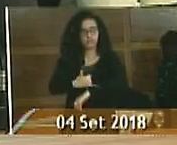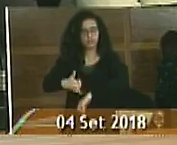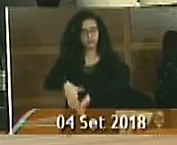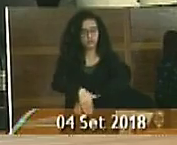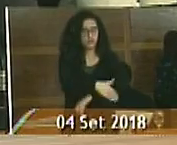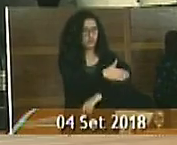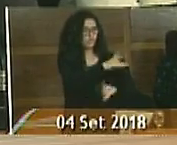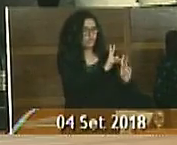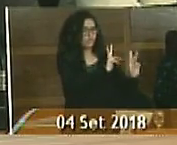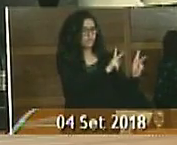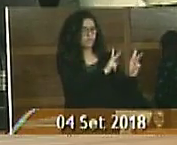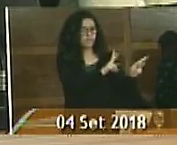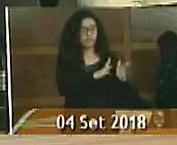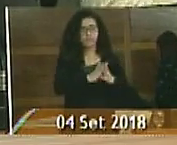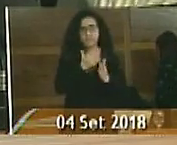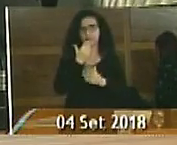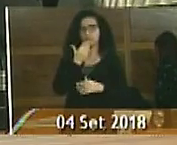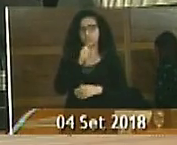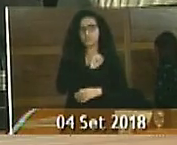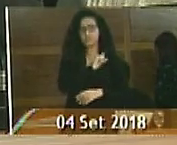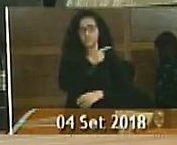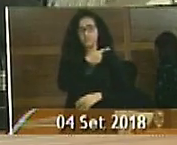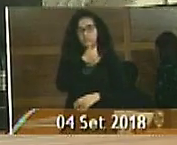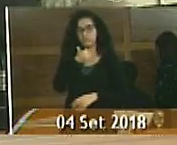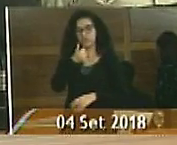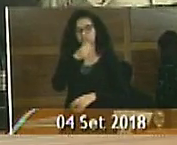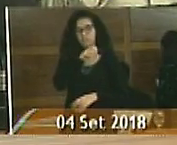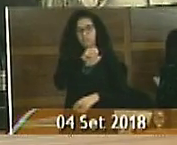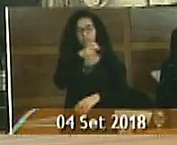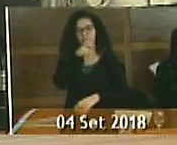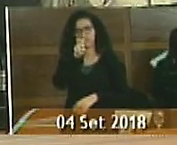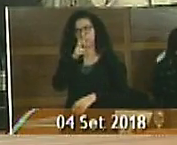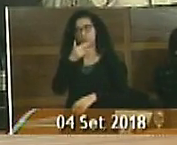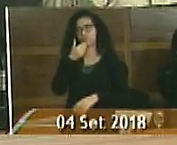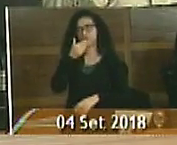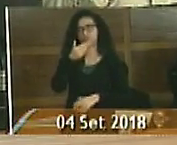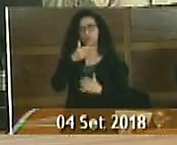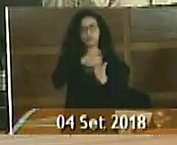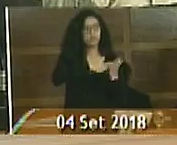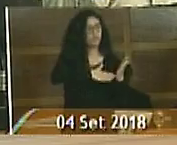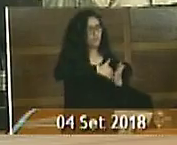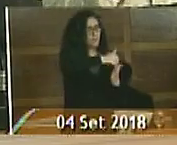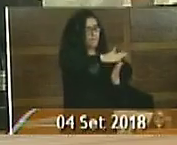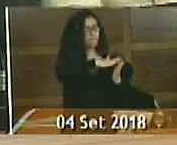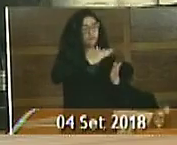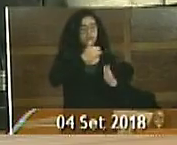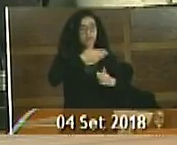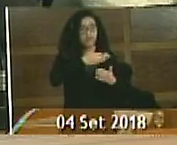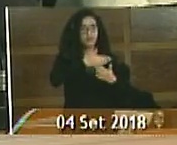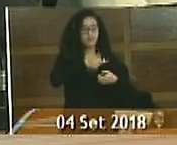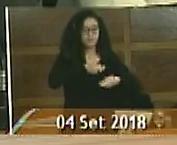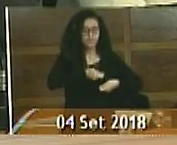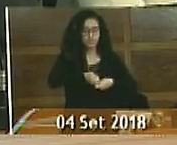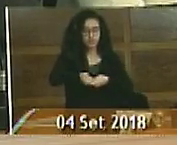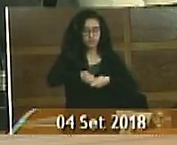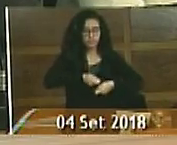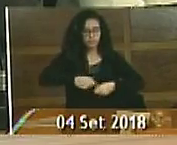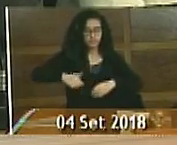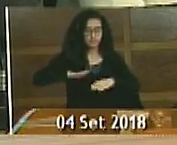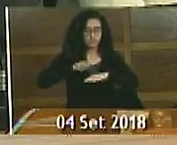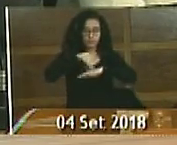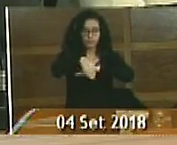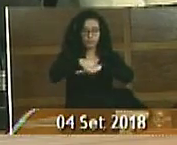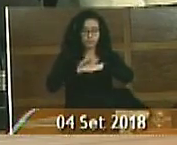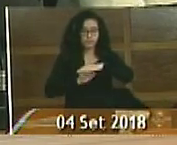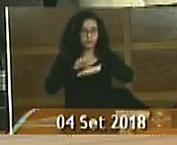Parque Mambucaba. Indicação 2195, pintura dos redutores de velocidade da rua